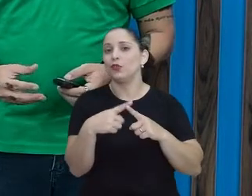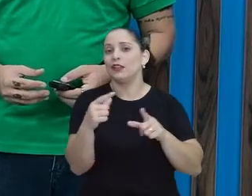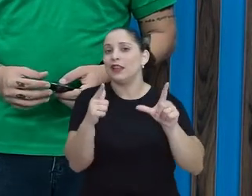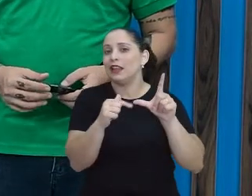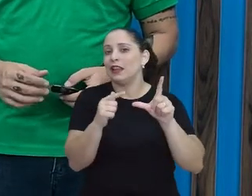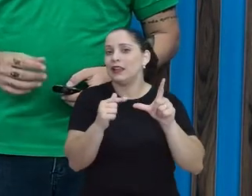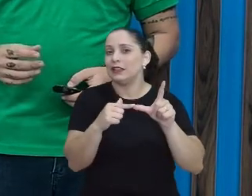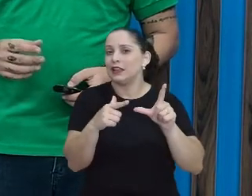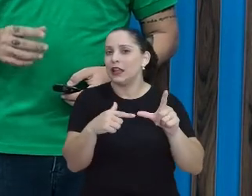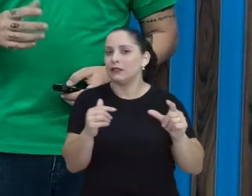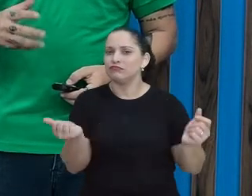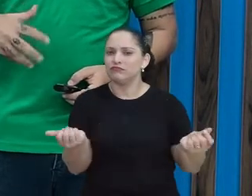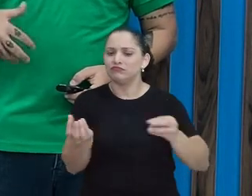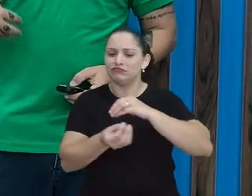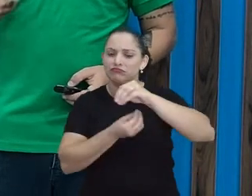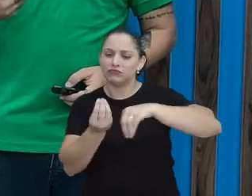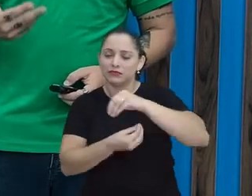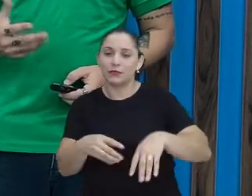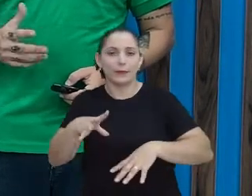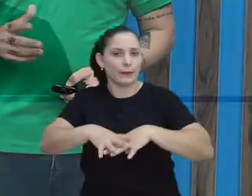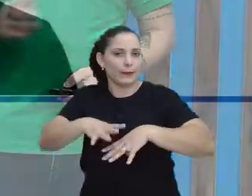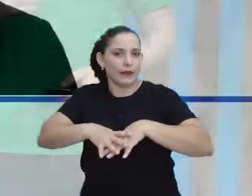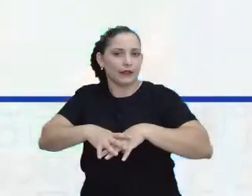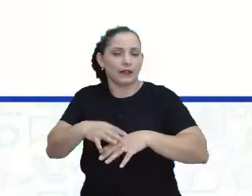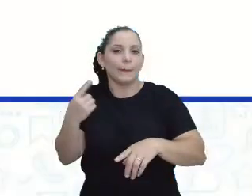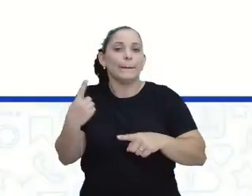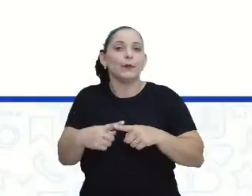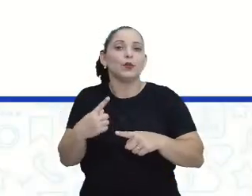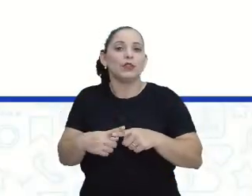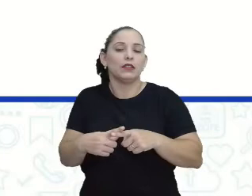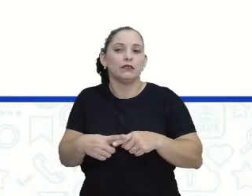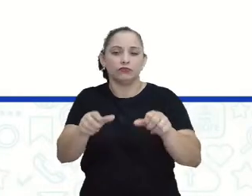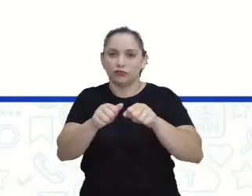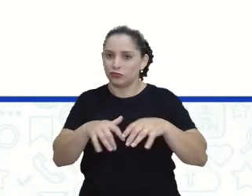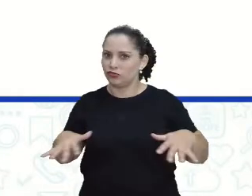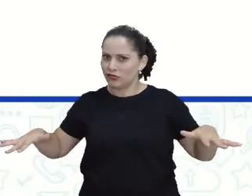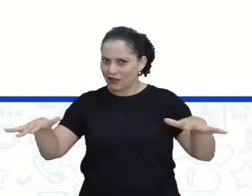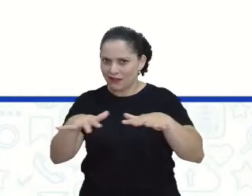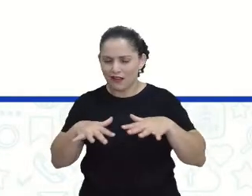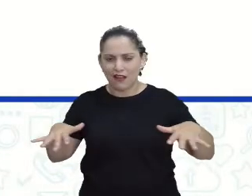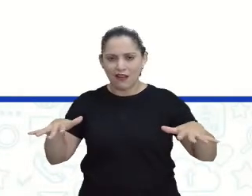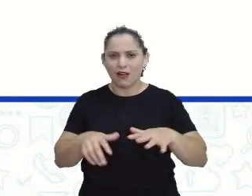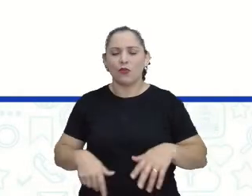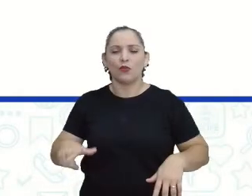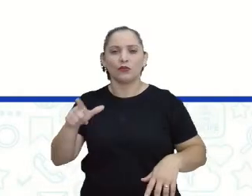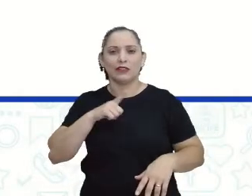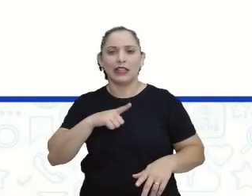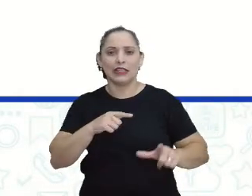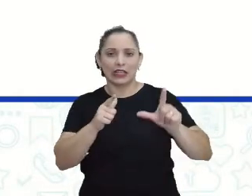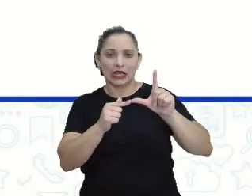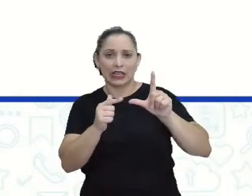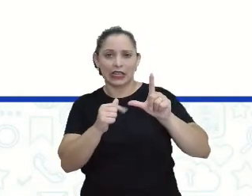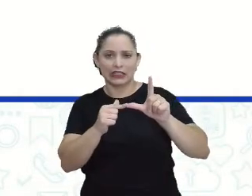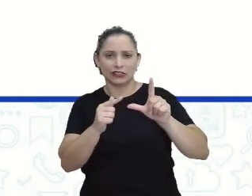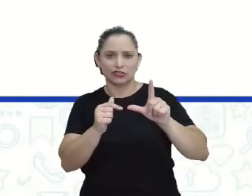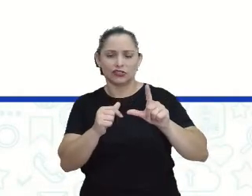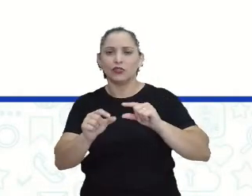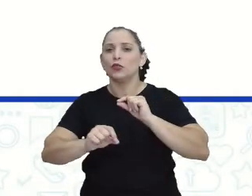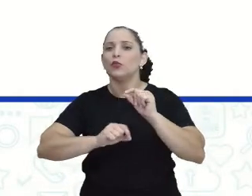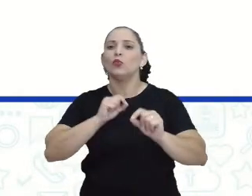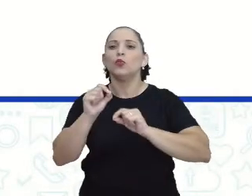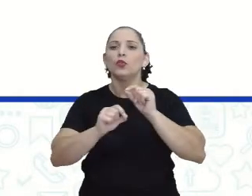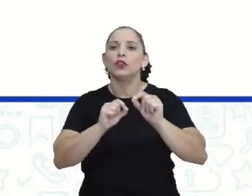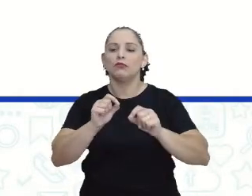matemática, tá certo? Então, assim, de maneira geral, as letras aparecem na matemática em 2 situações. Ou elas